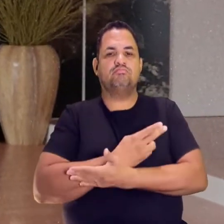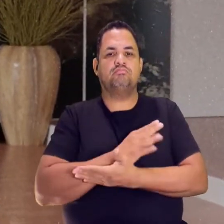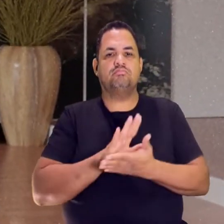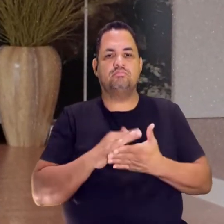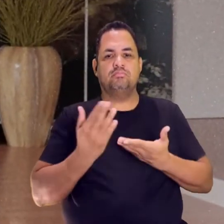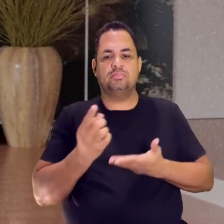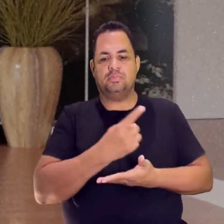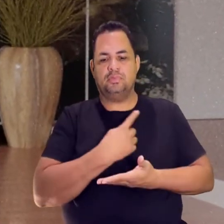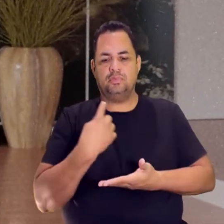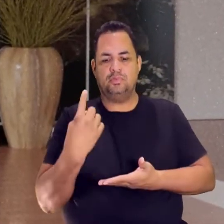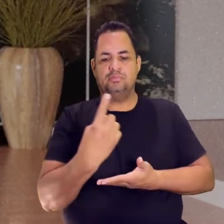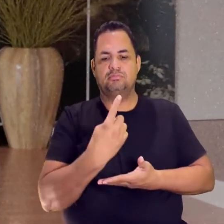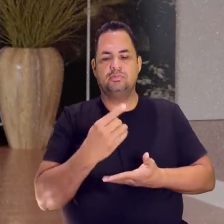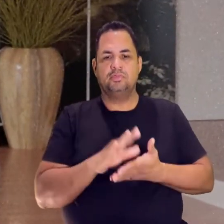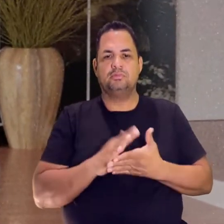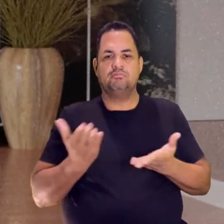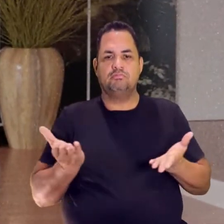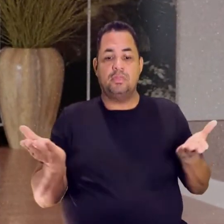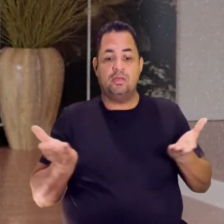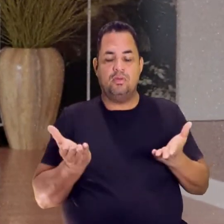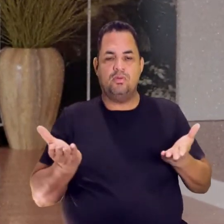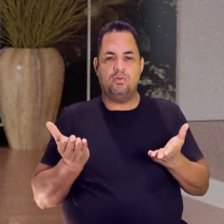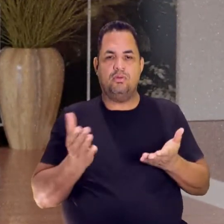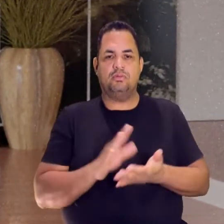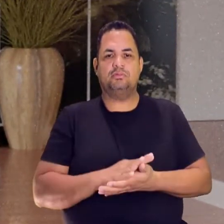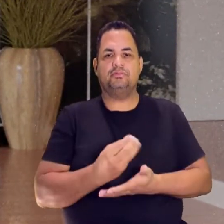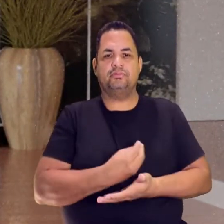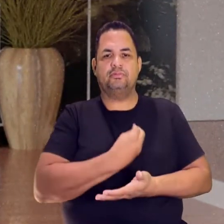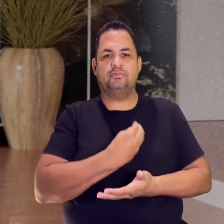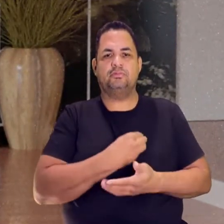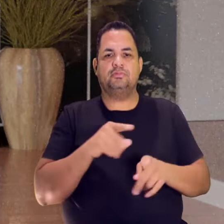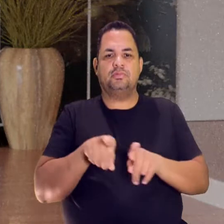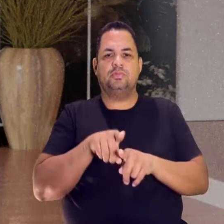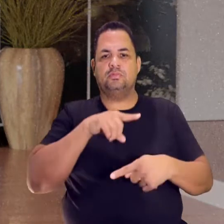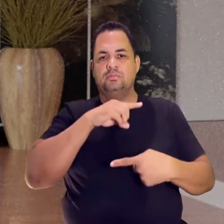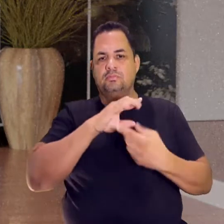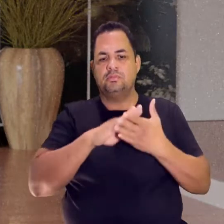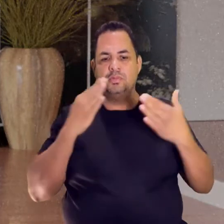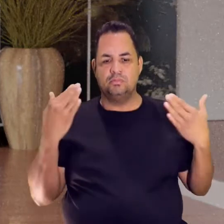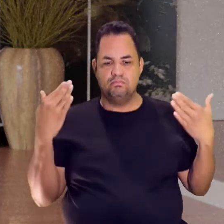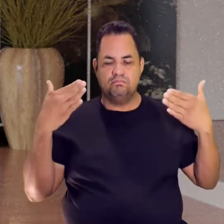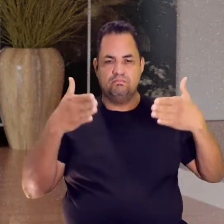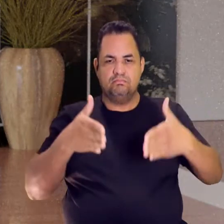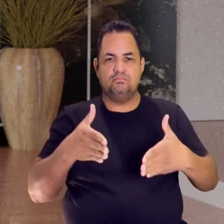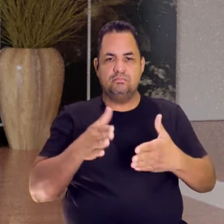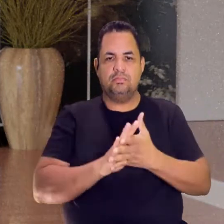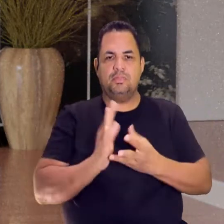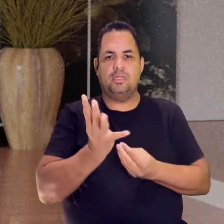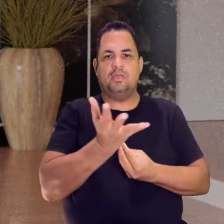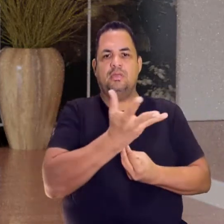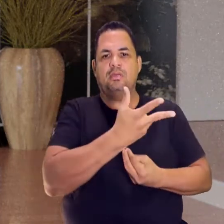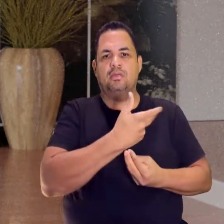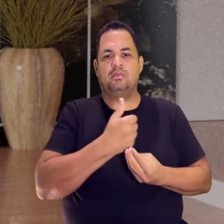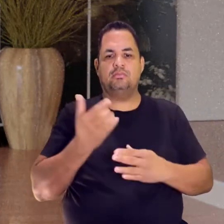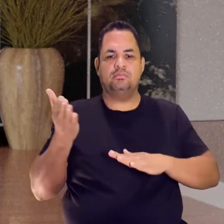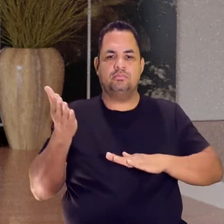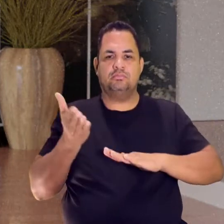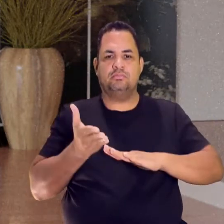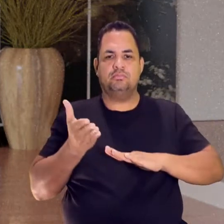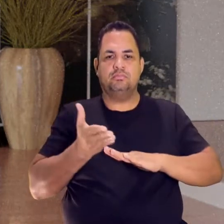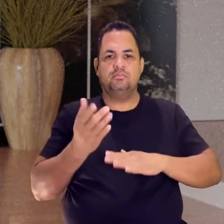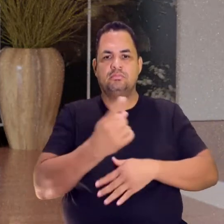tempo que nós estamos vivendo. E o foco vai ser na arte contemporânea da